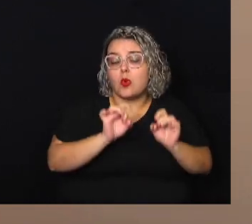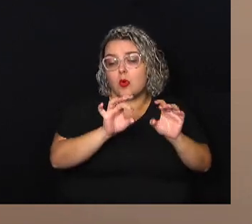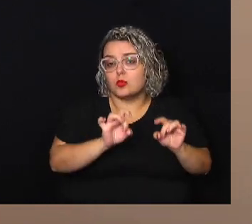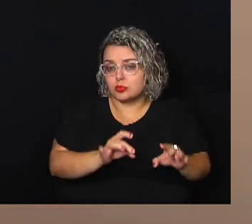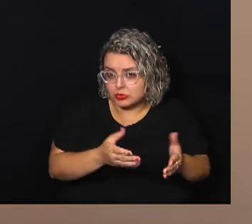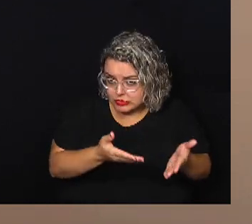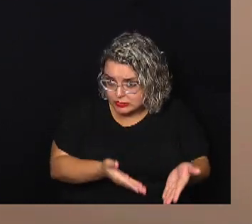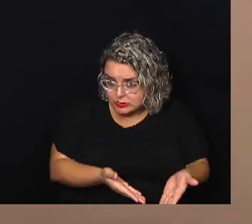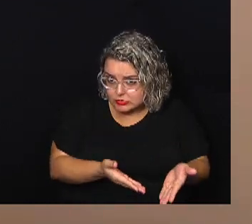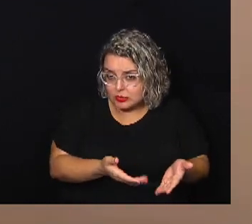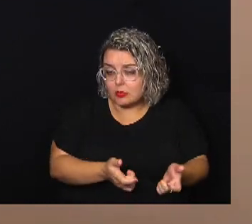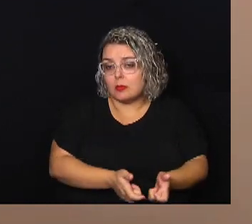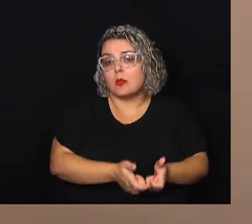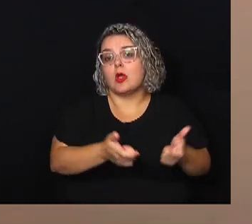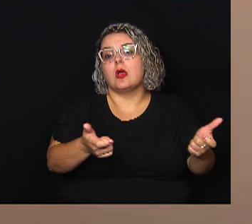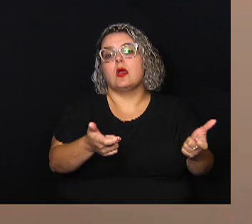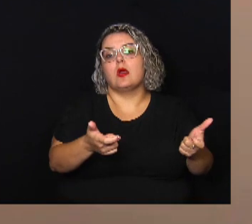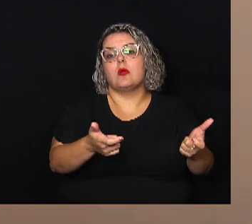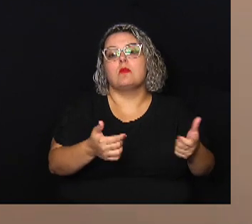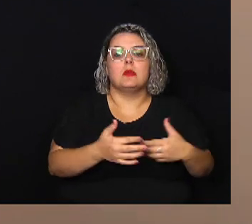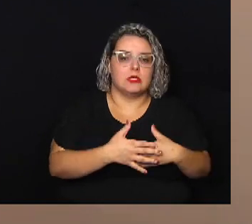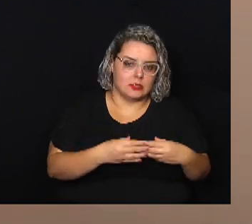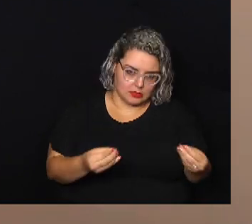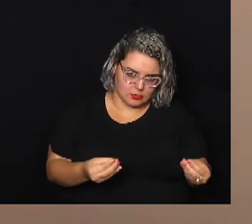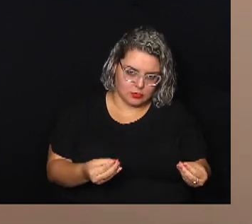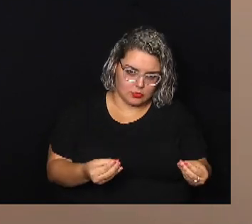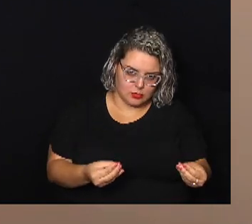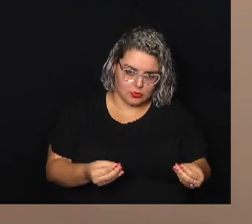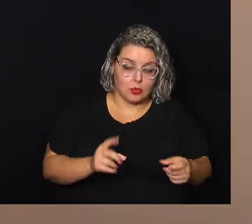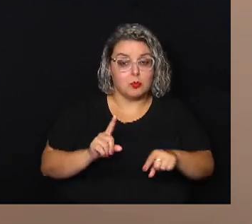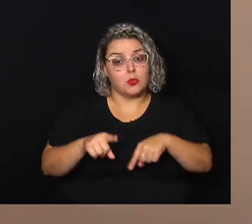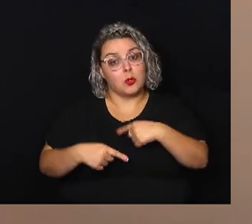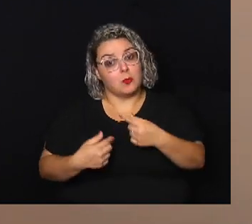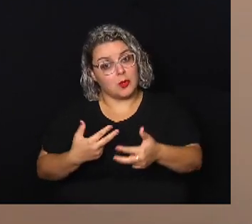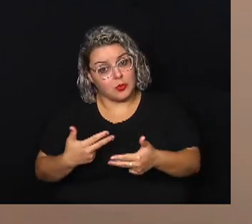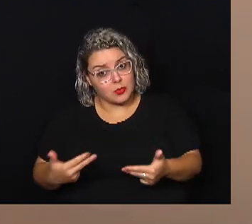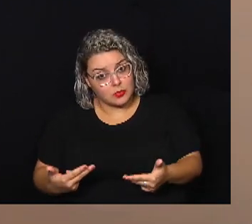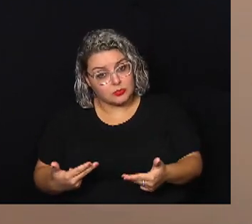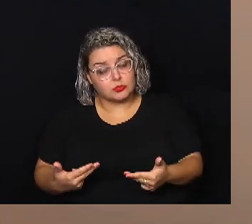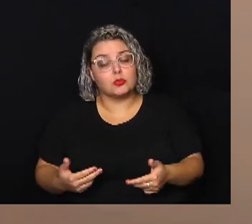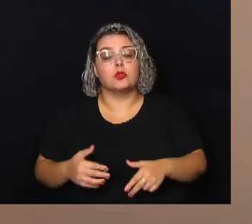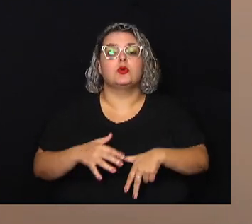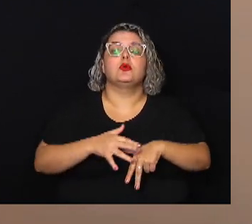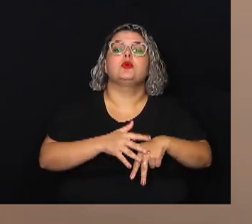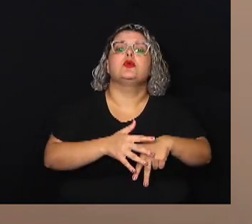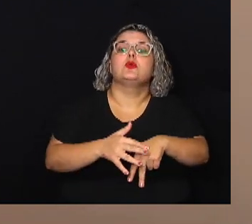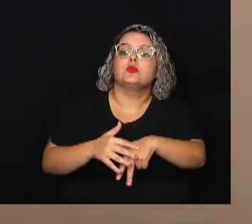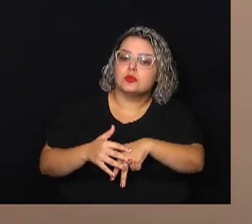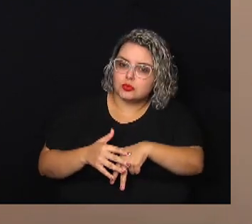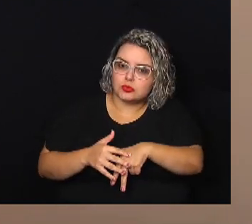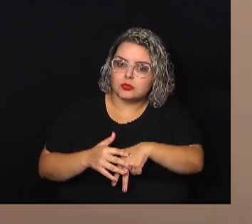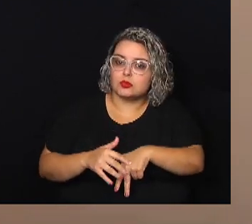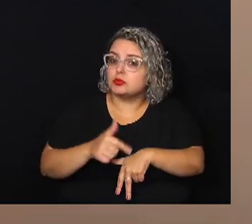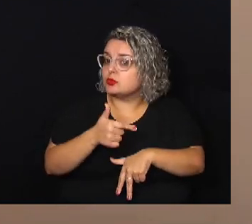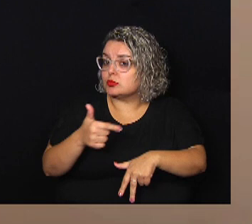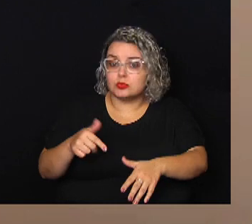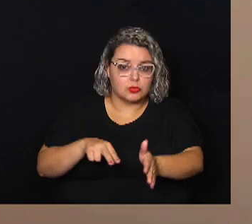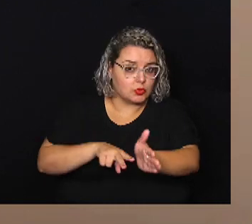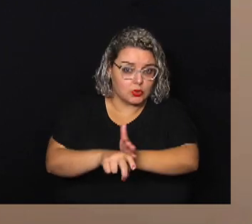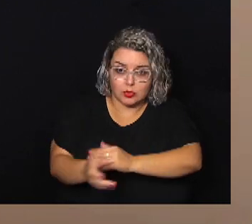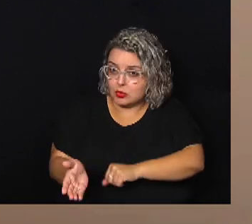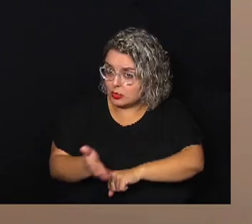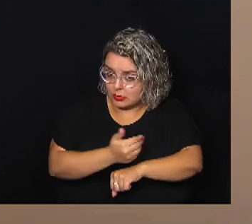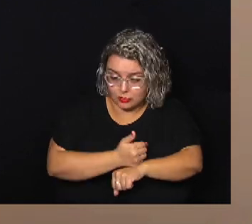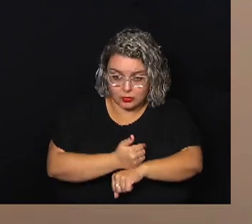para aumentar mais ainda a chance de cura. Por outro lado, aquele paciente que não tem o diagnóstico